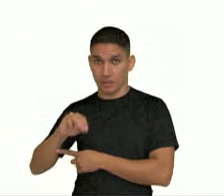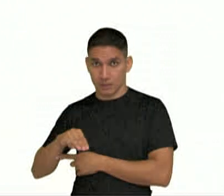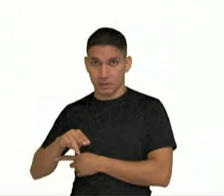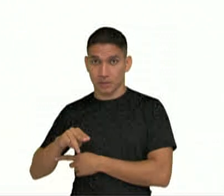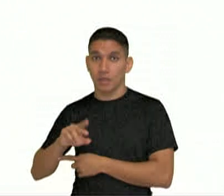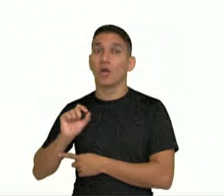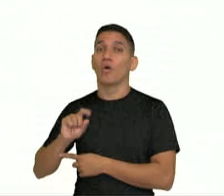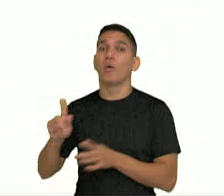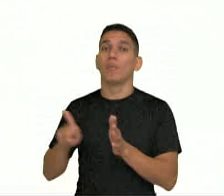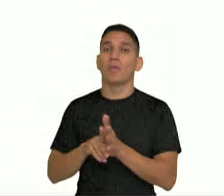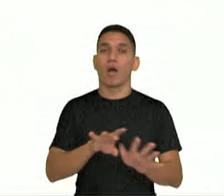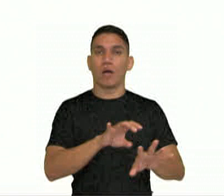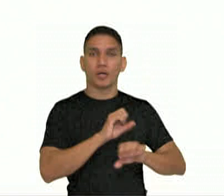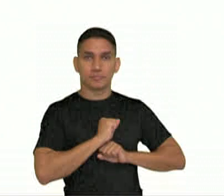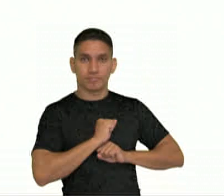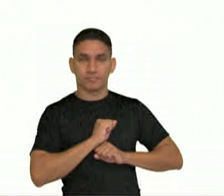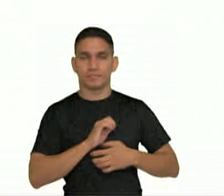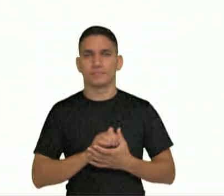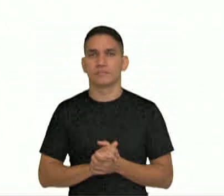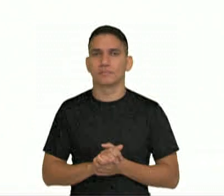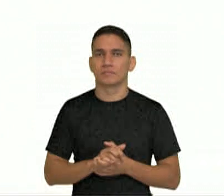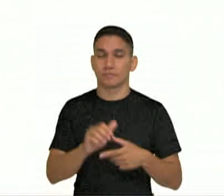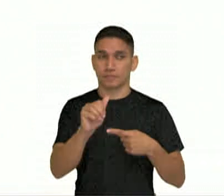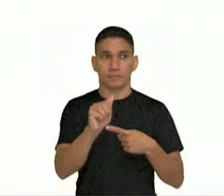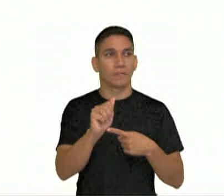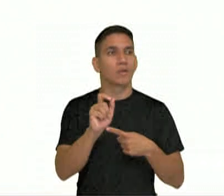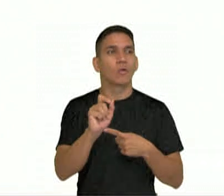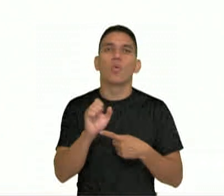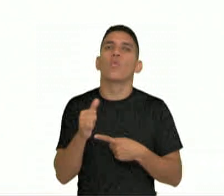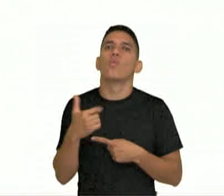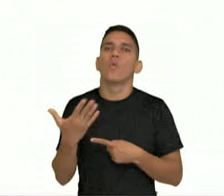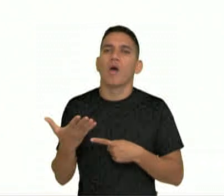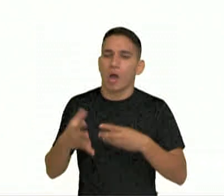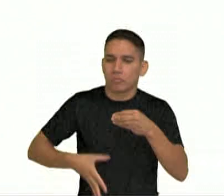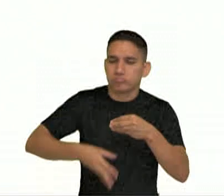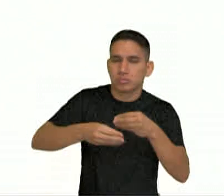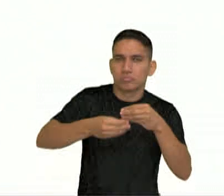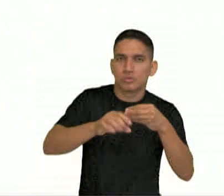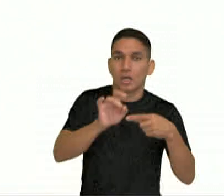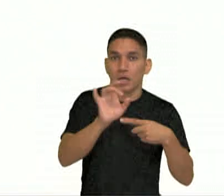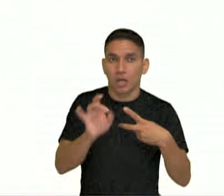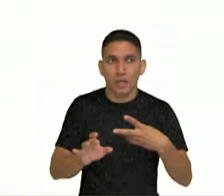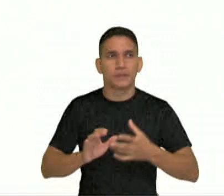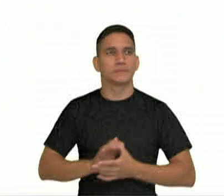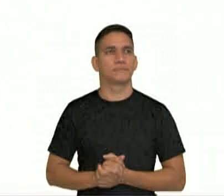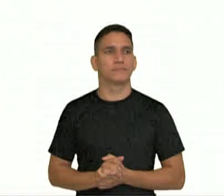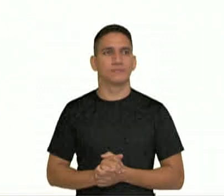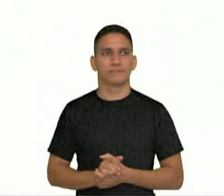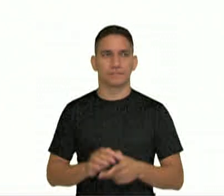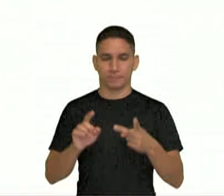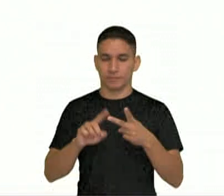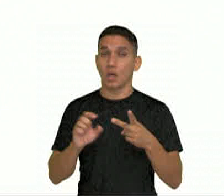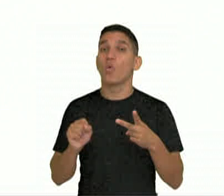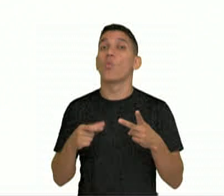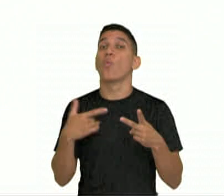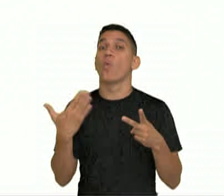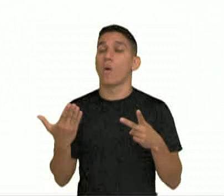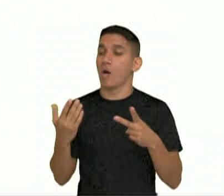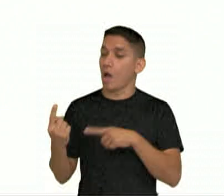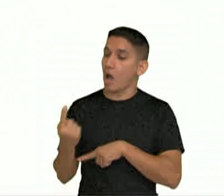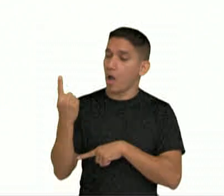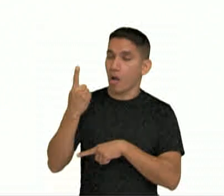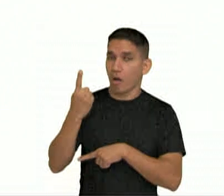altura, genótipo recessivo. Letra A. Qual a contribuição de cada alelo? Letra B. qual a altura esperada